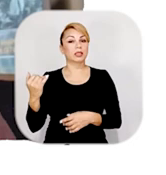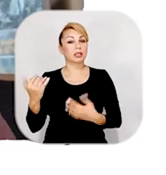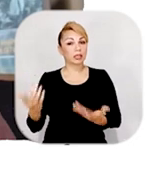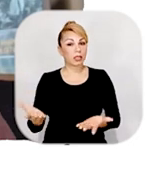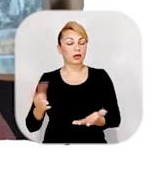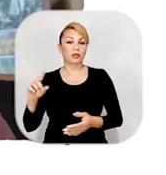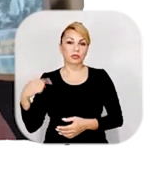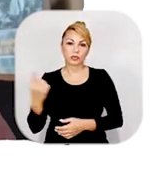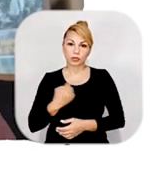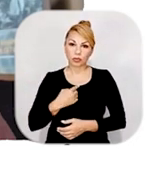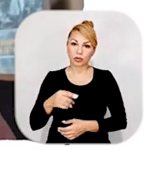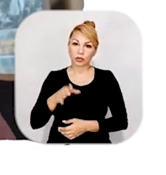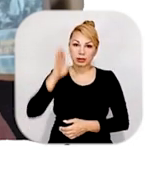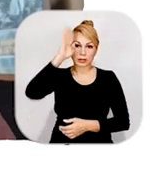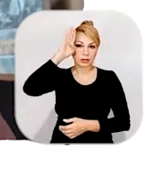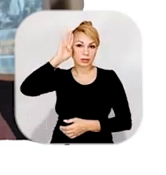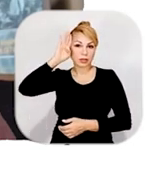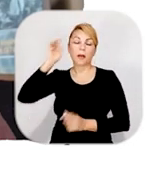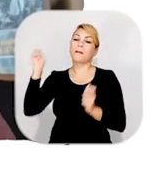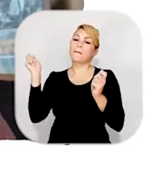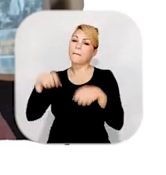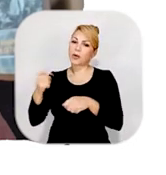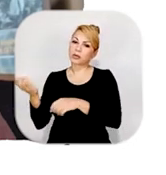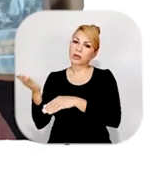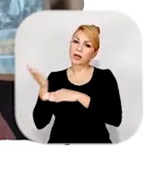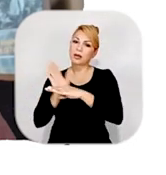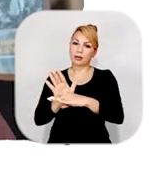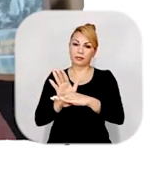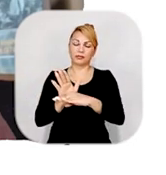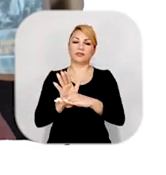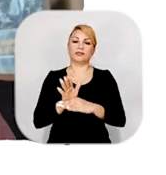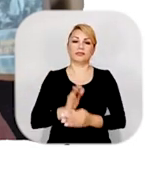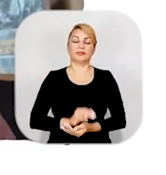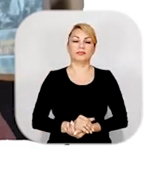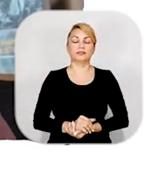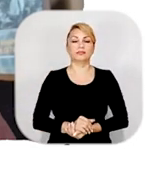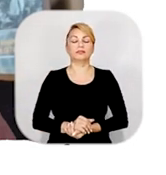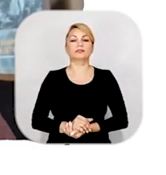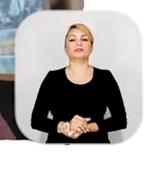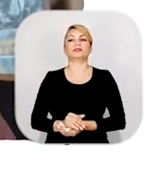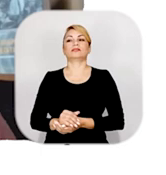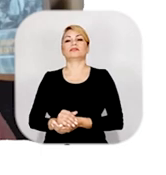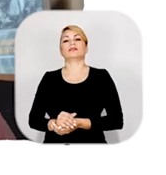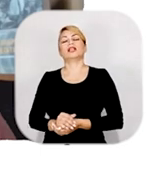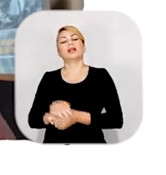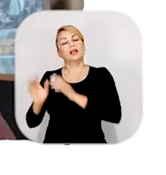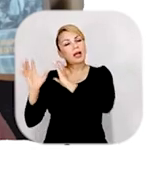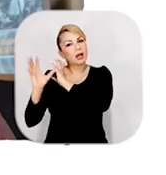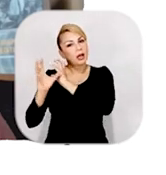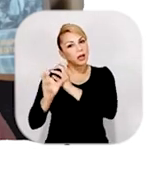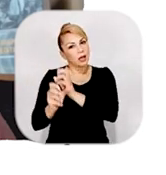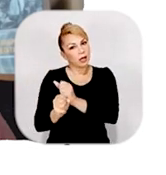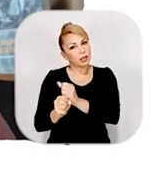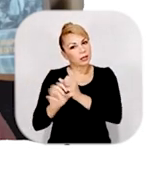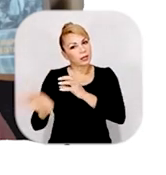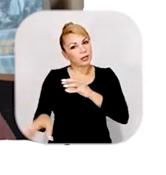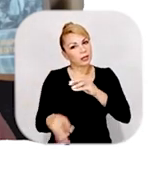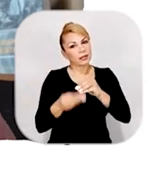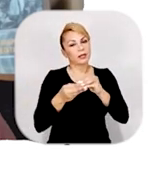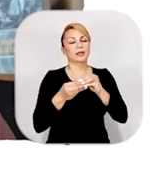nós, como acadêmicos, podemos ajudar em recuperar esse material e devolver o